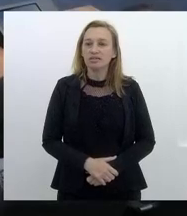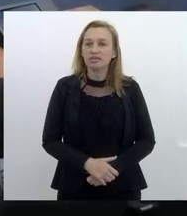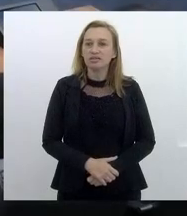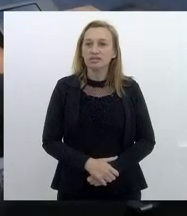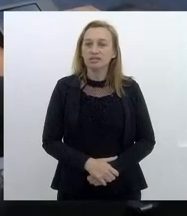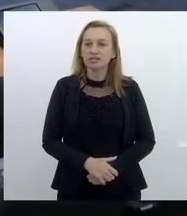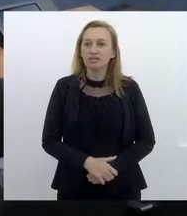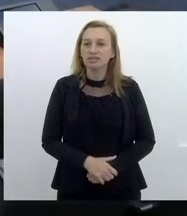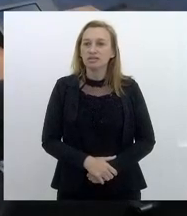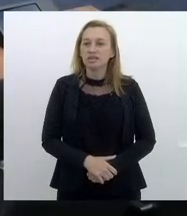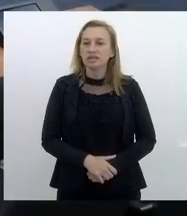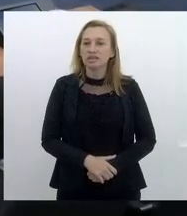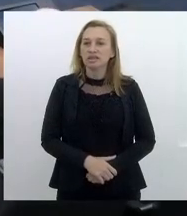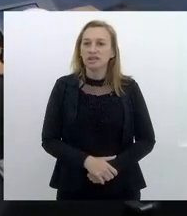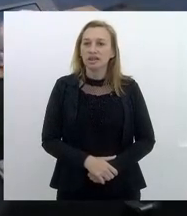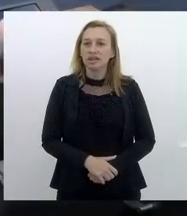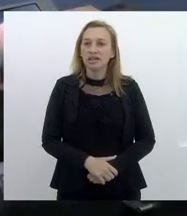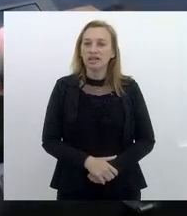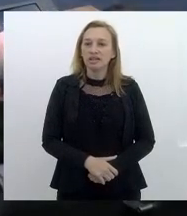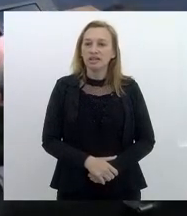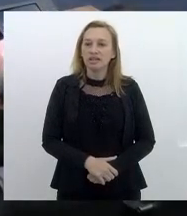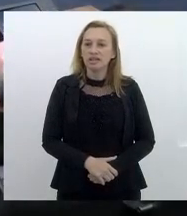E aí